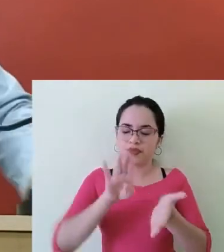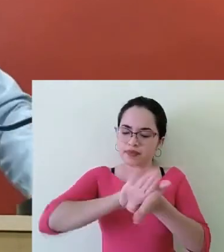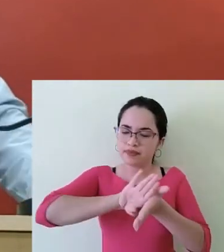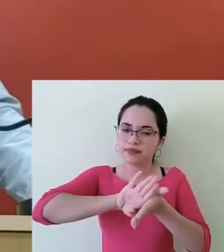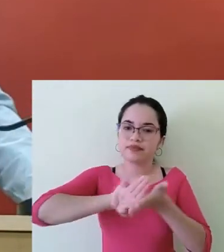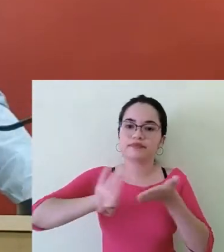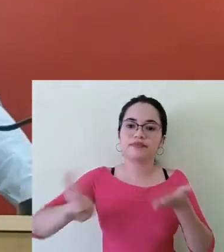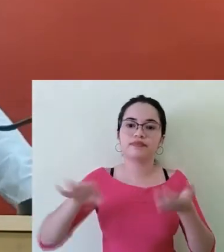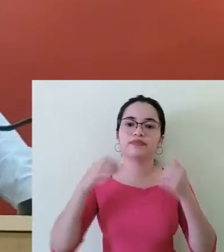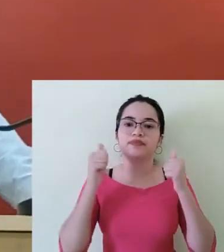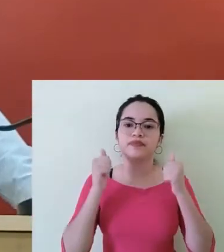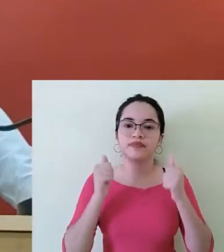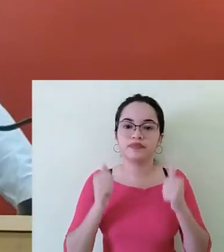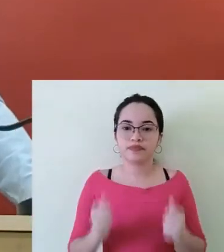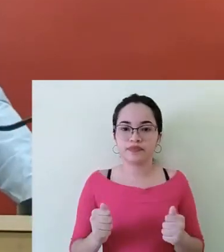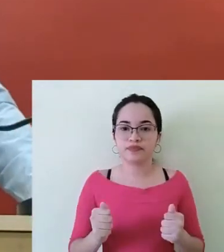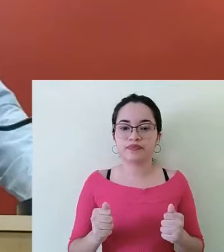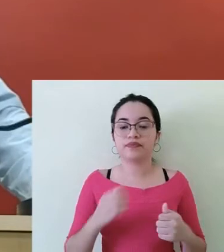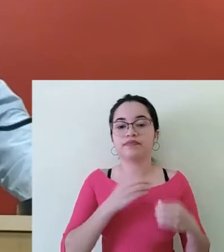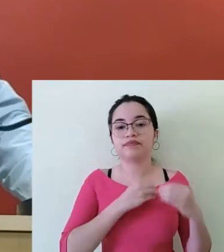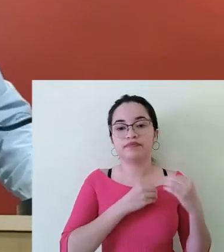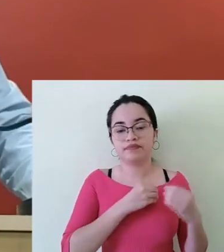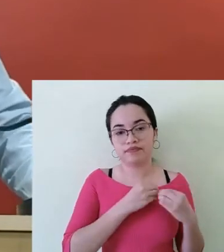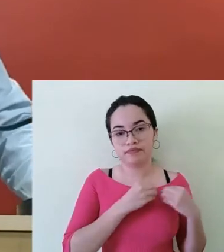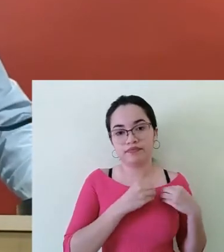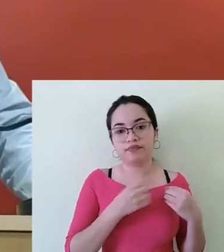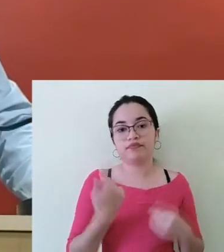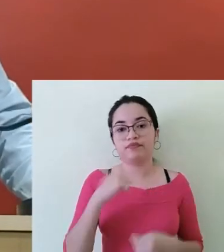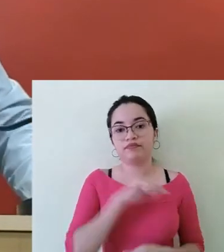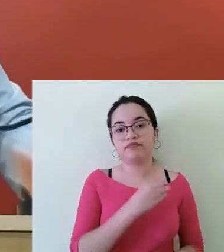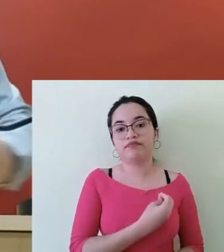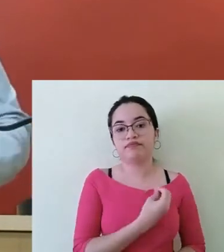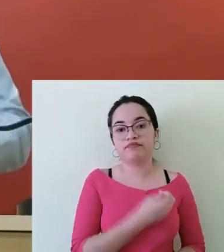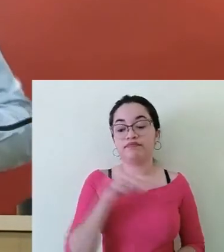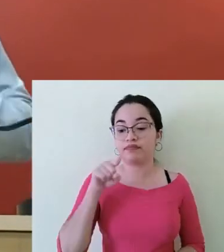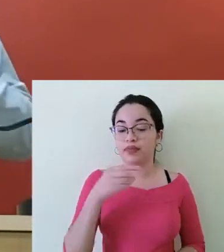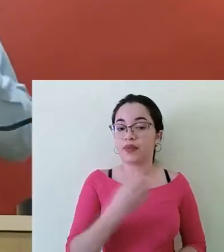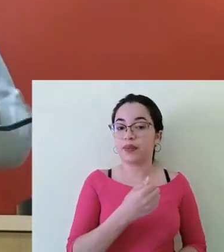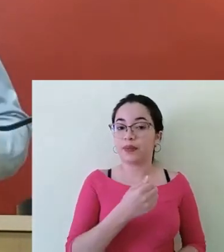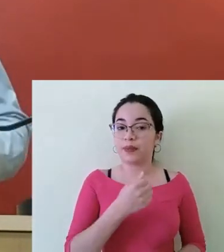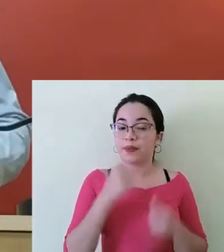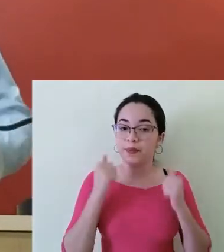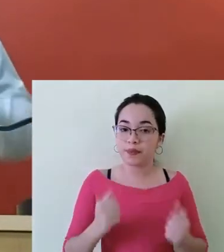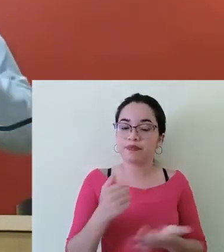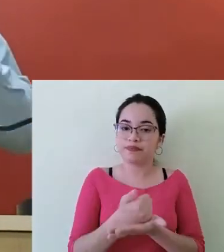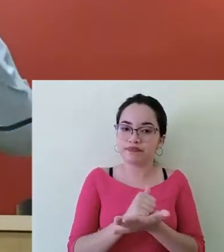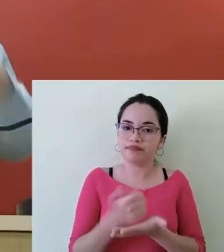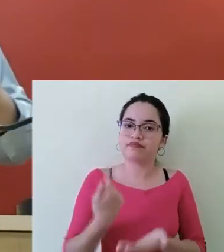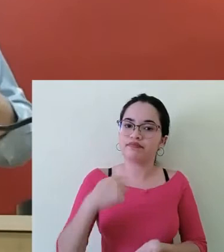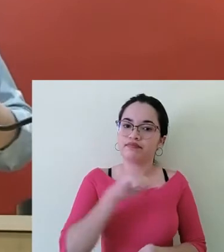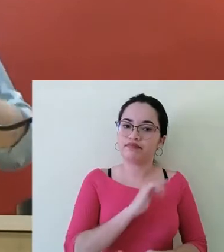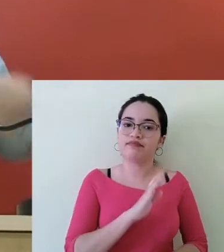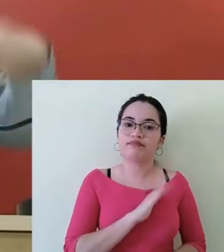e tirar o poder do pecado em nossas vidas, esse poder que domina